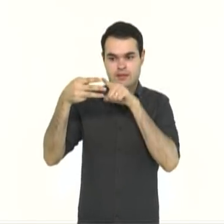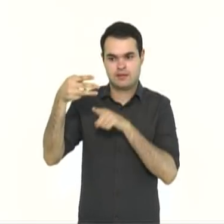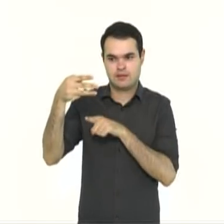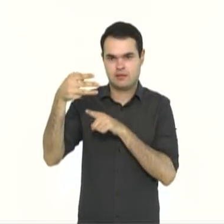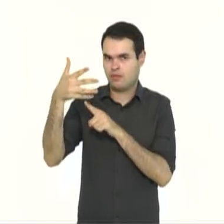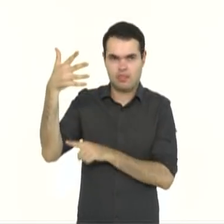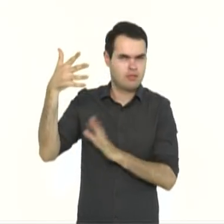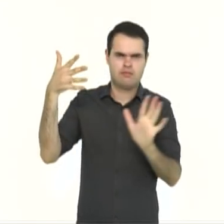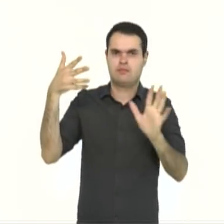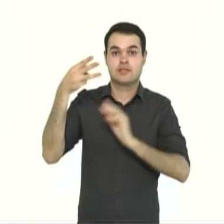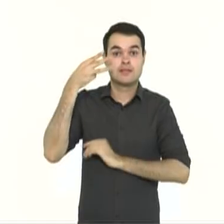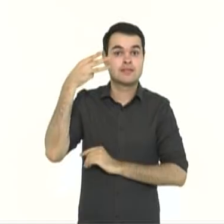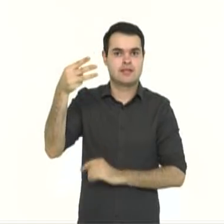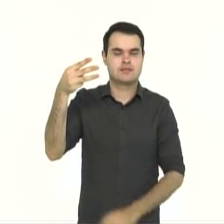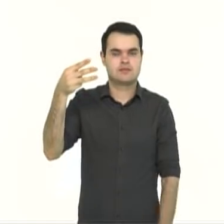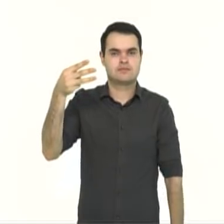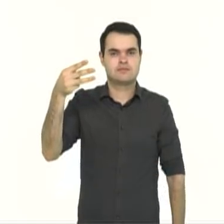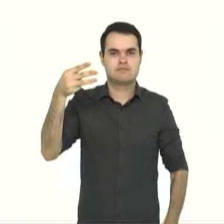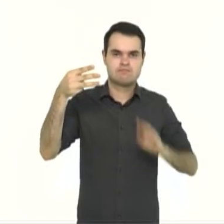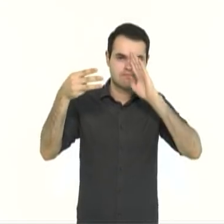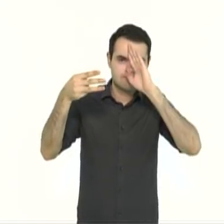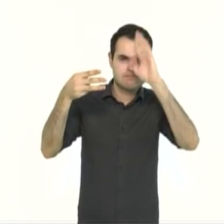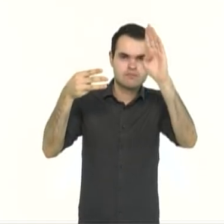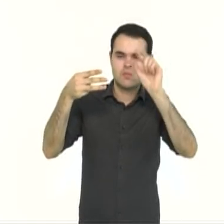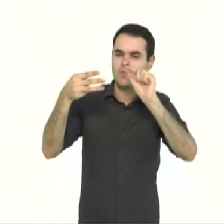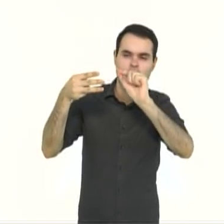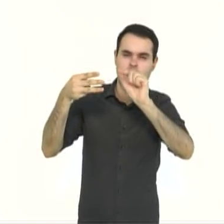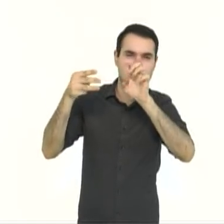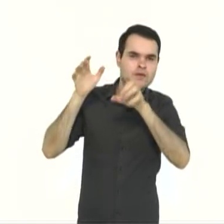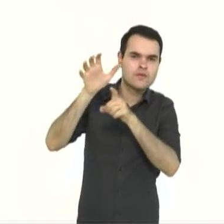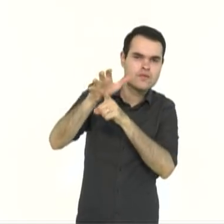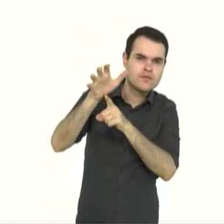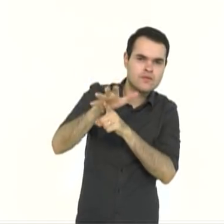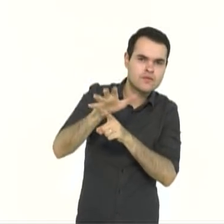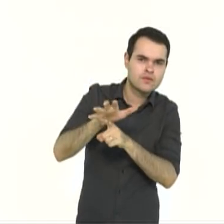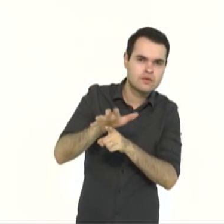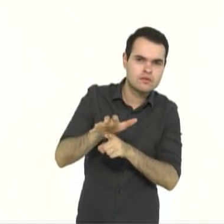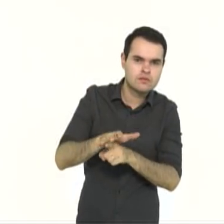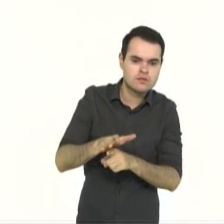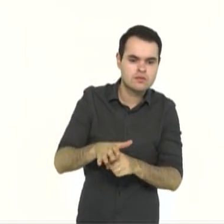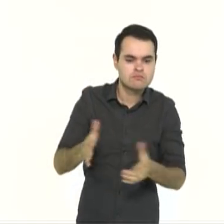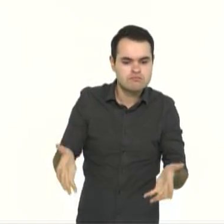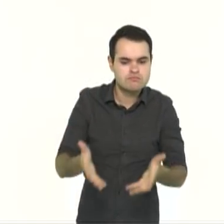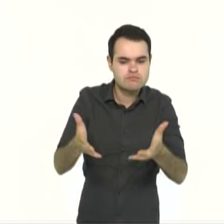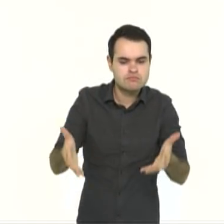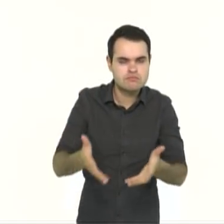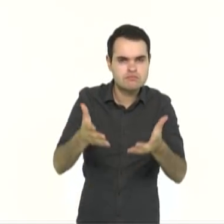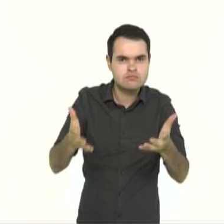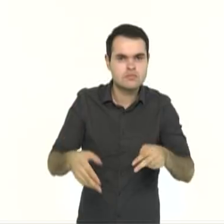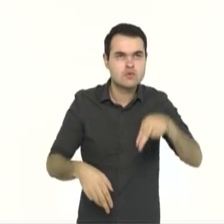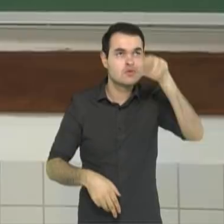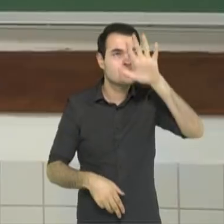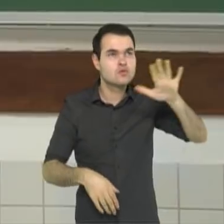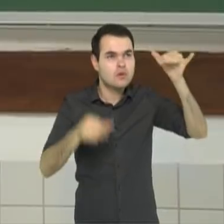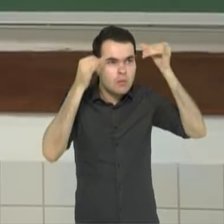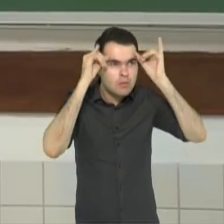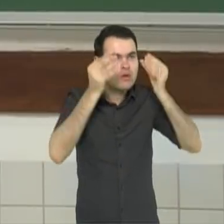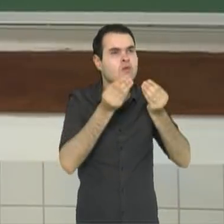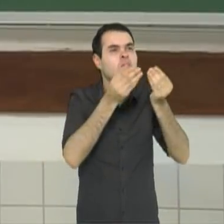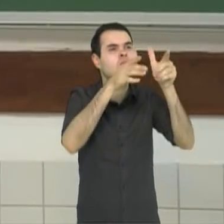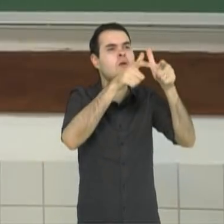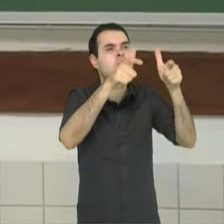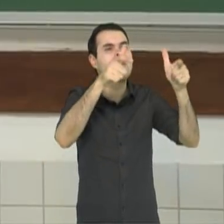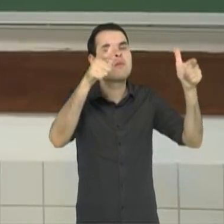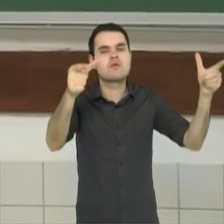quero 3, tá? Fatores que contribuíram para a introdução e a expansão do gado bovino no Nordeste. Com muita